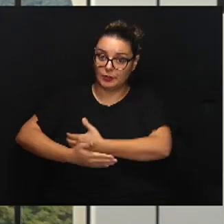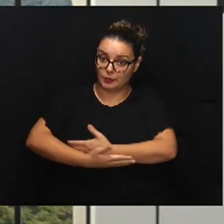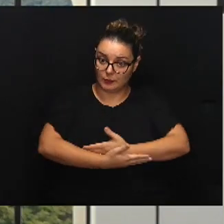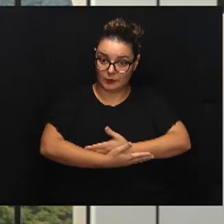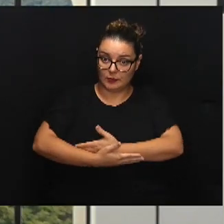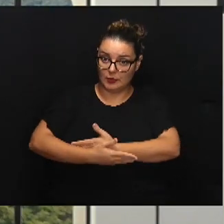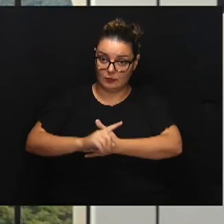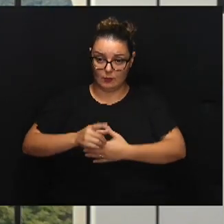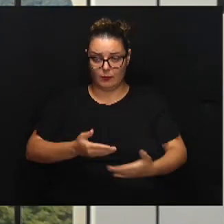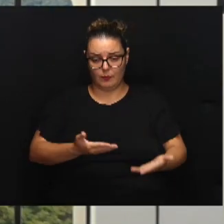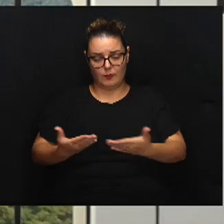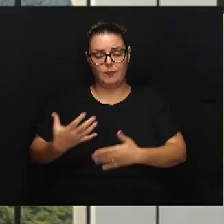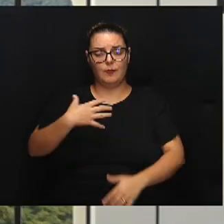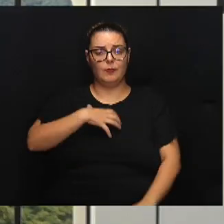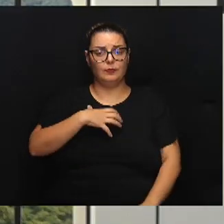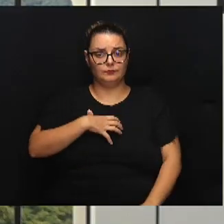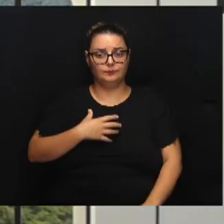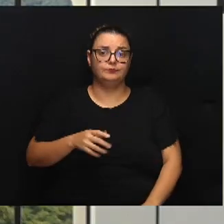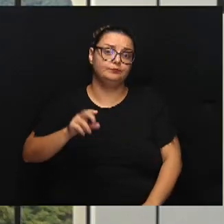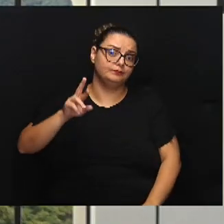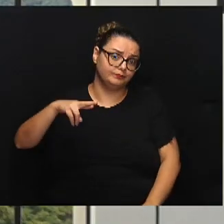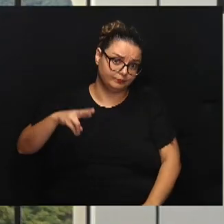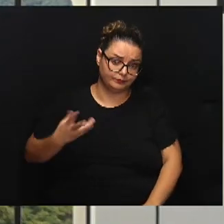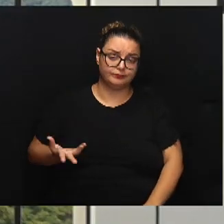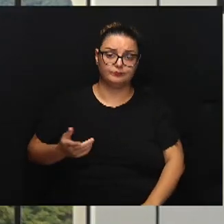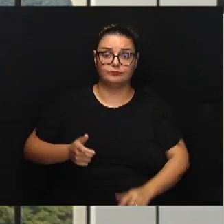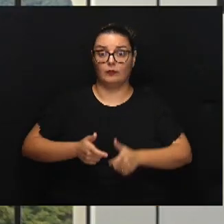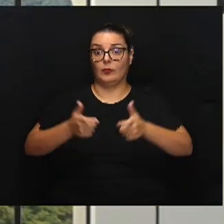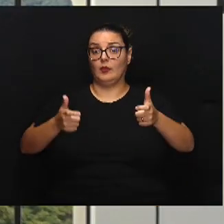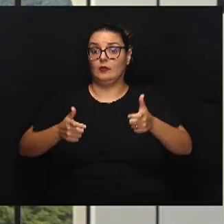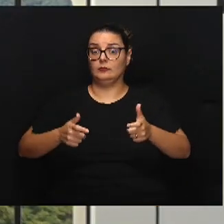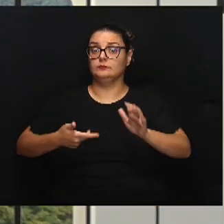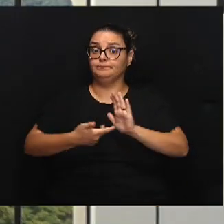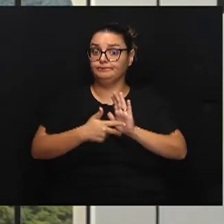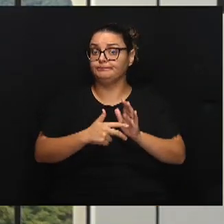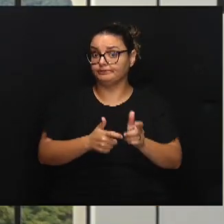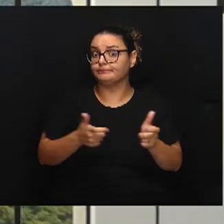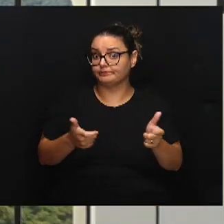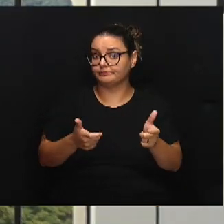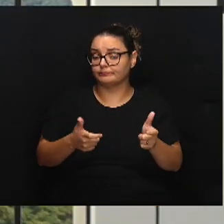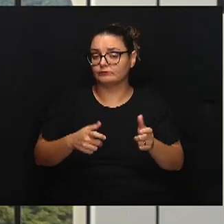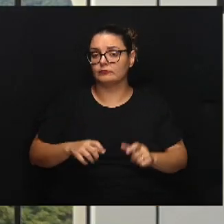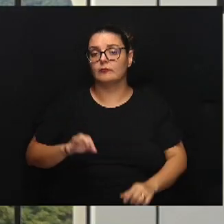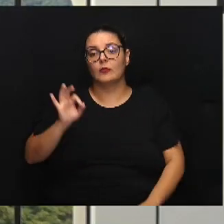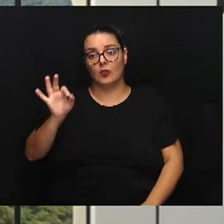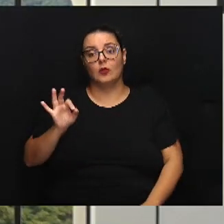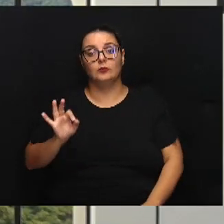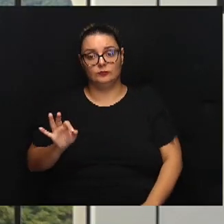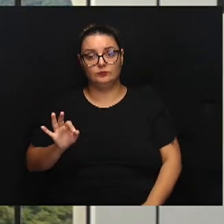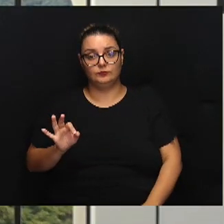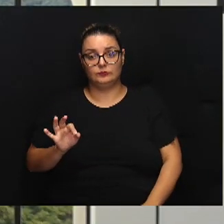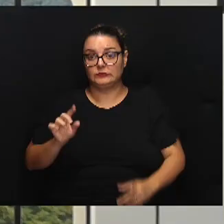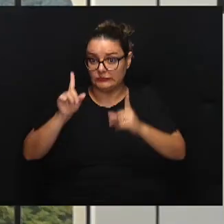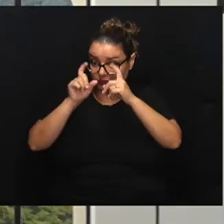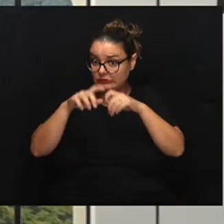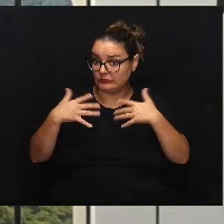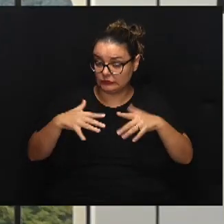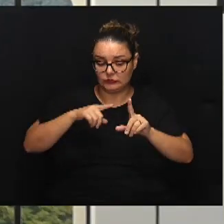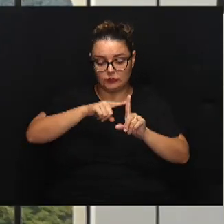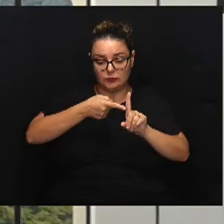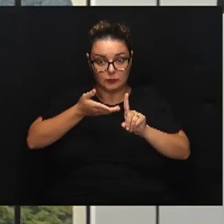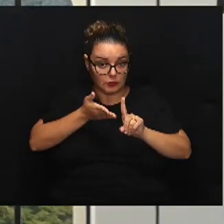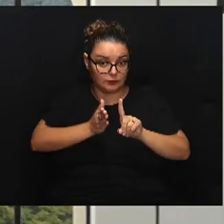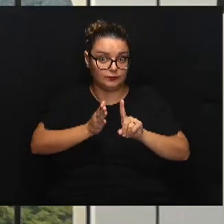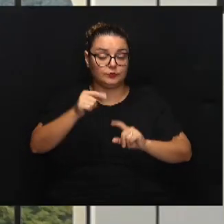apresentam condições ou fatores que aumentem significativamente a probabilidade de complicações. Aqui